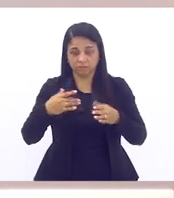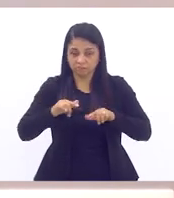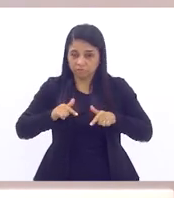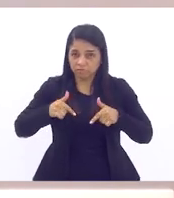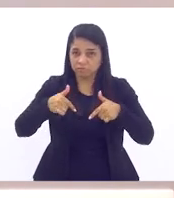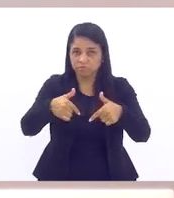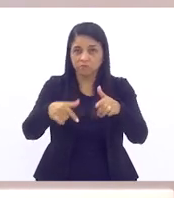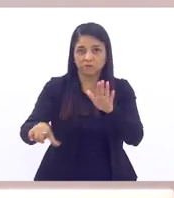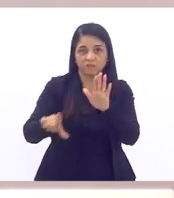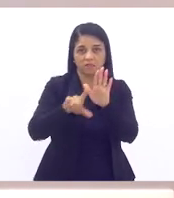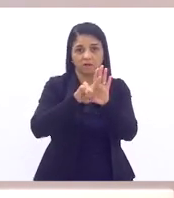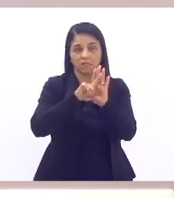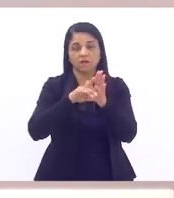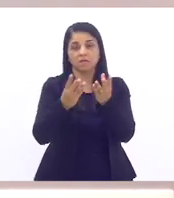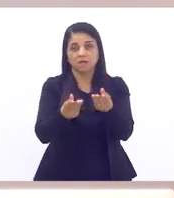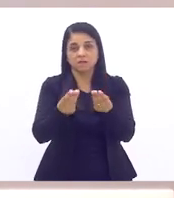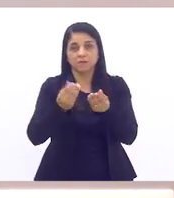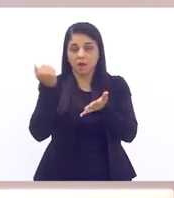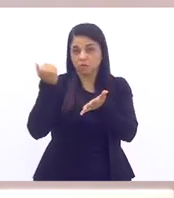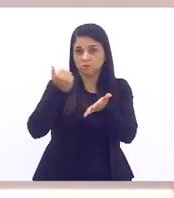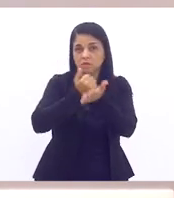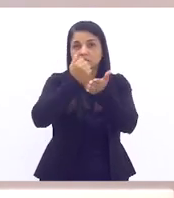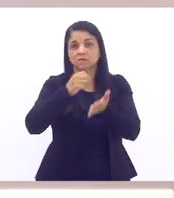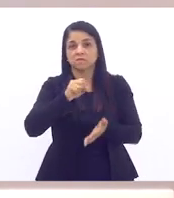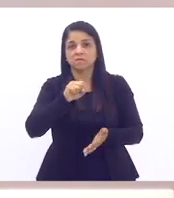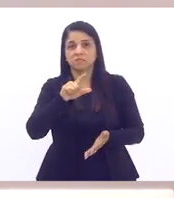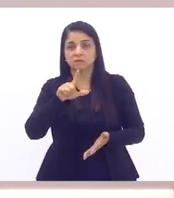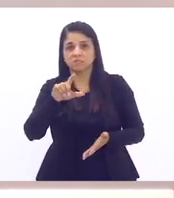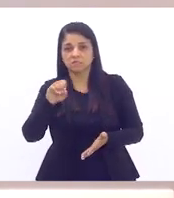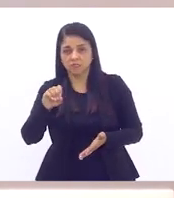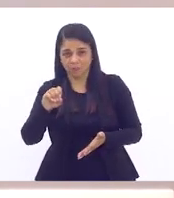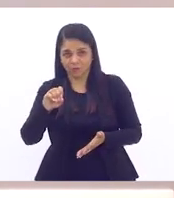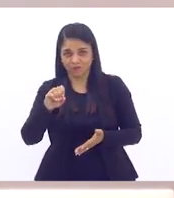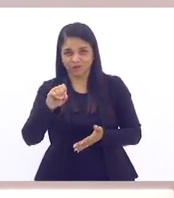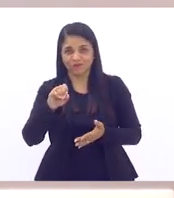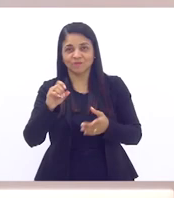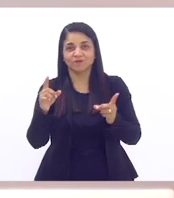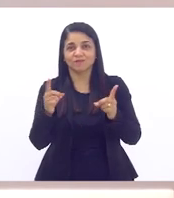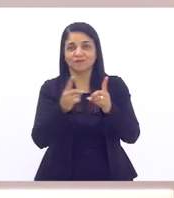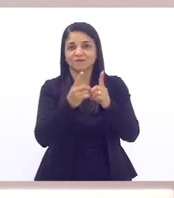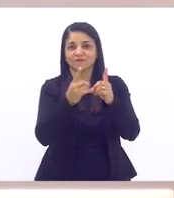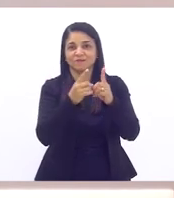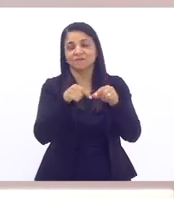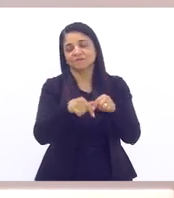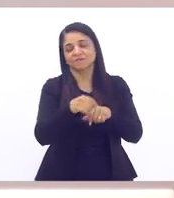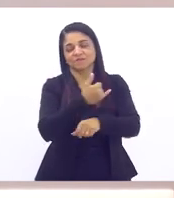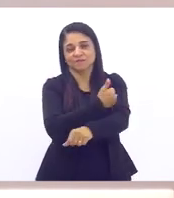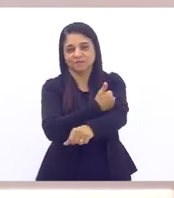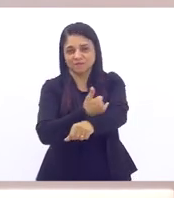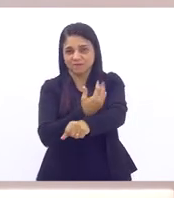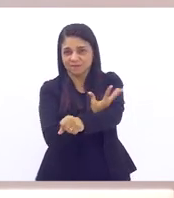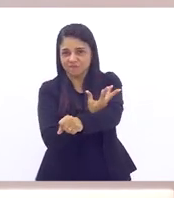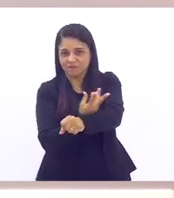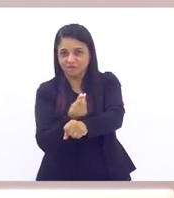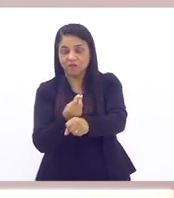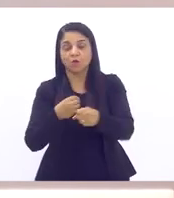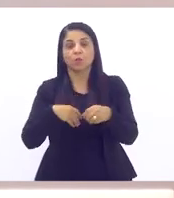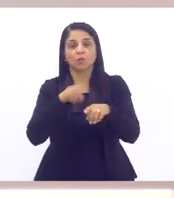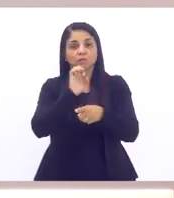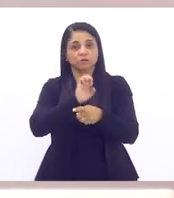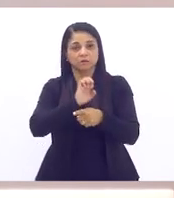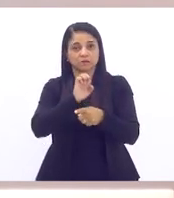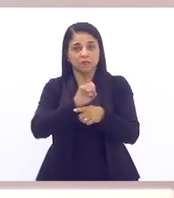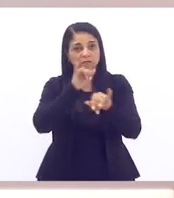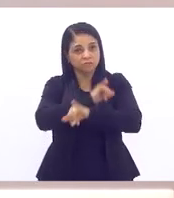lei receberão selo operadora amigo do paciente com epidermólise bolhosa artigo 6º o estado fomentará a